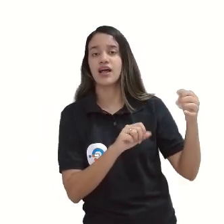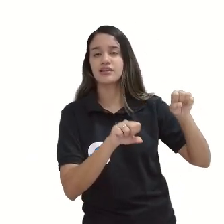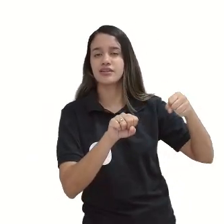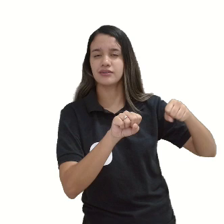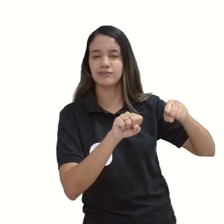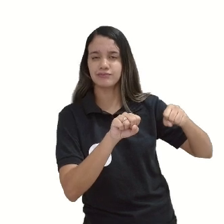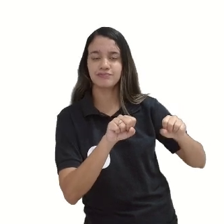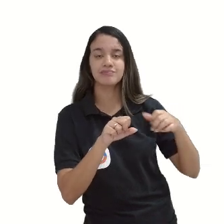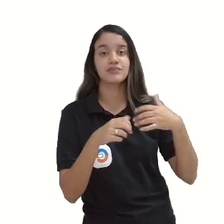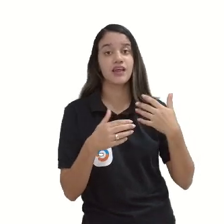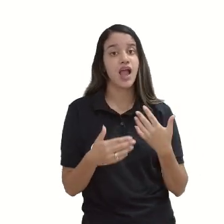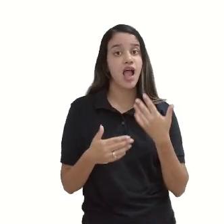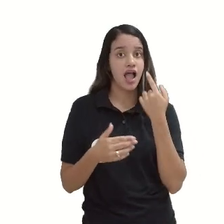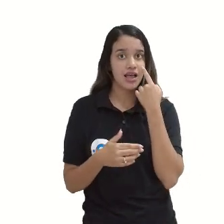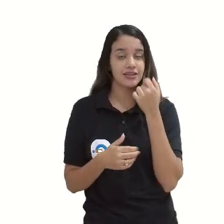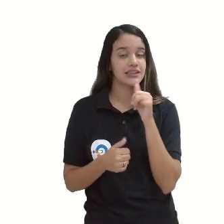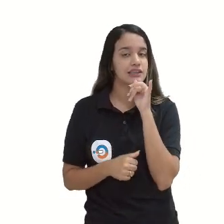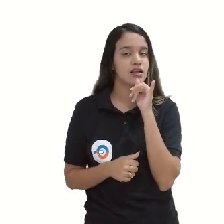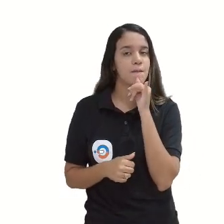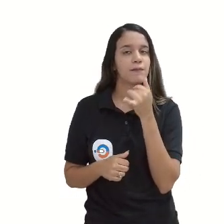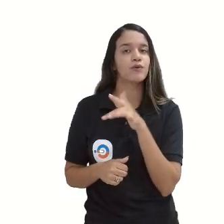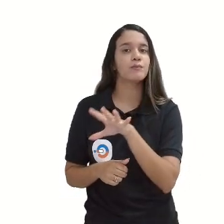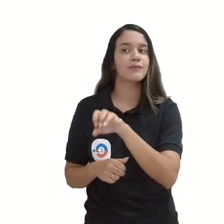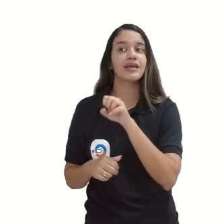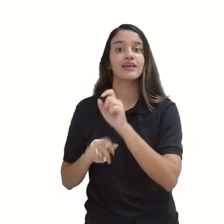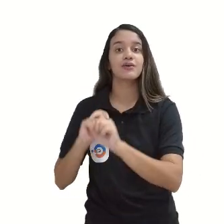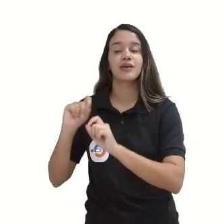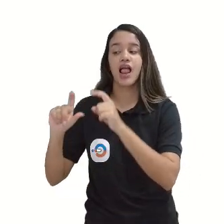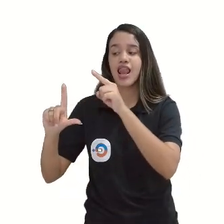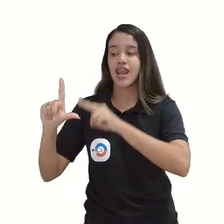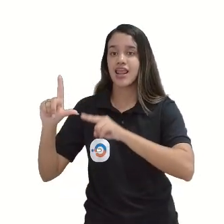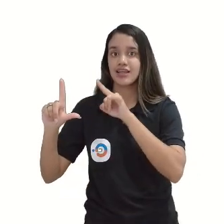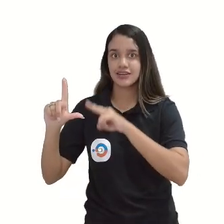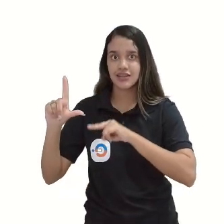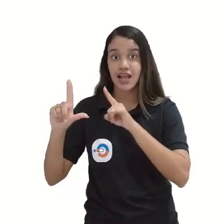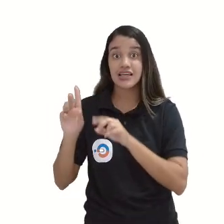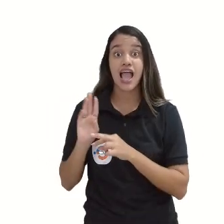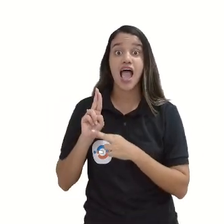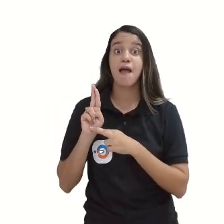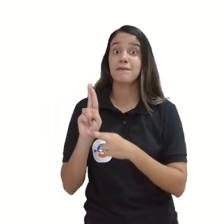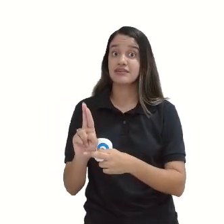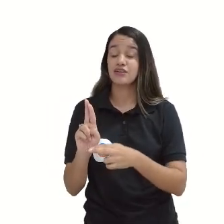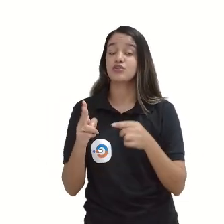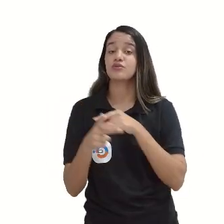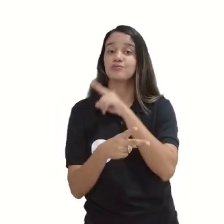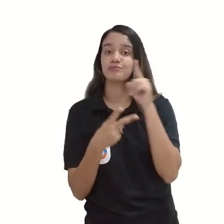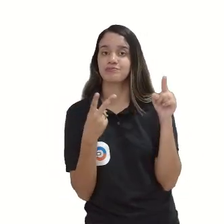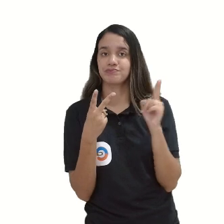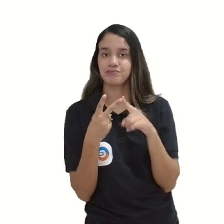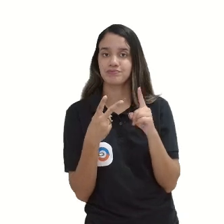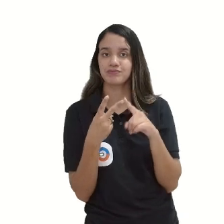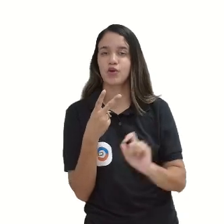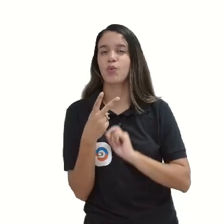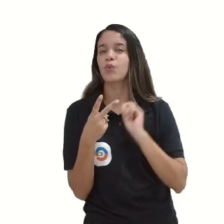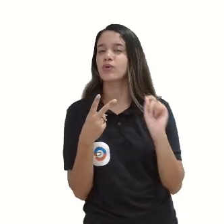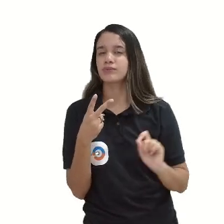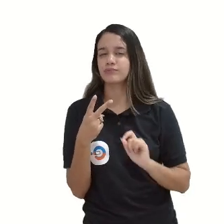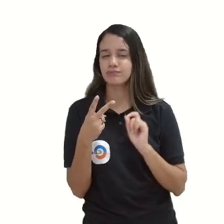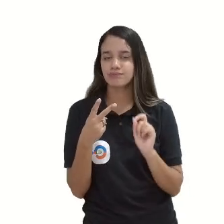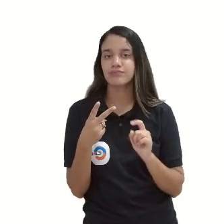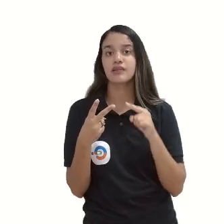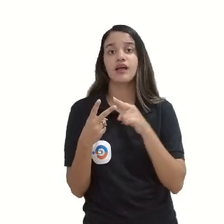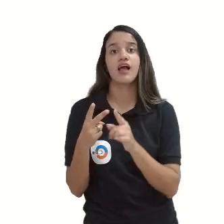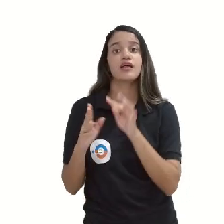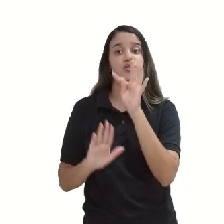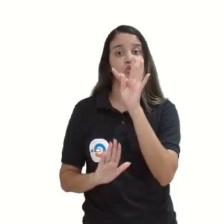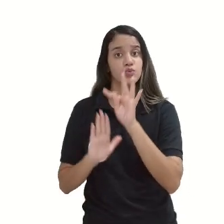situação? Peguei uma letra para cada uma delas, certo? A segunda observação é, geralmente no